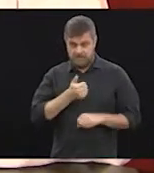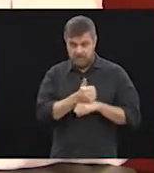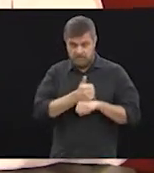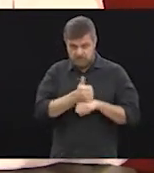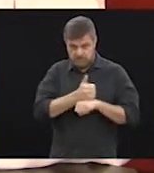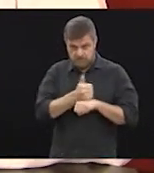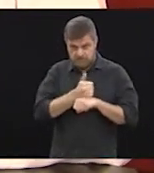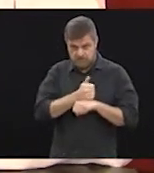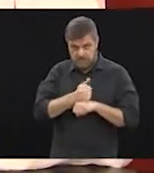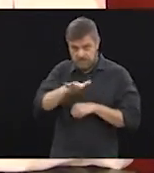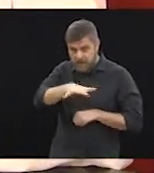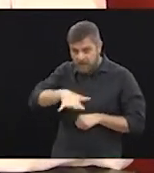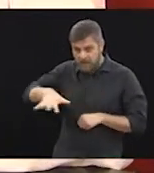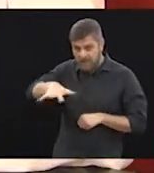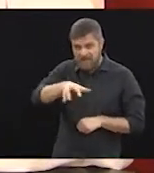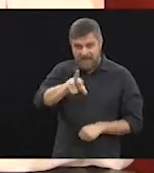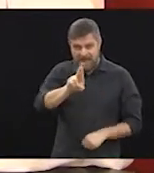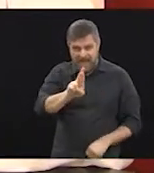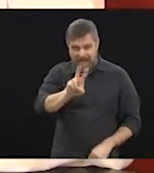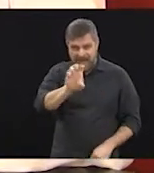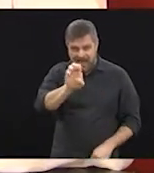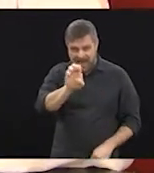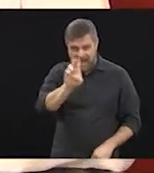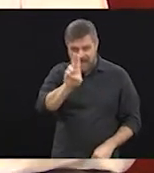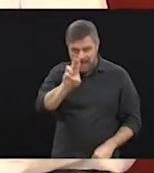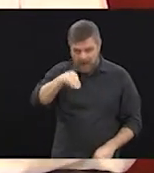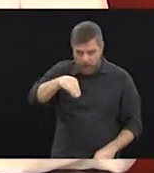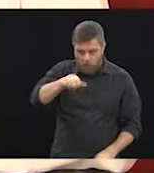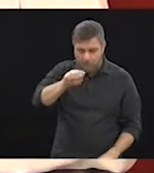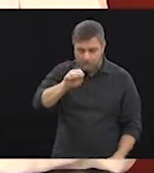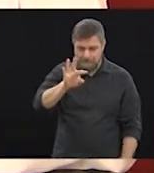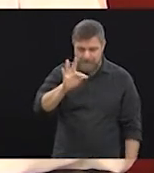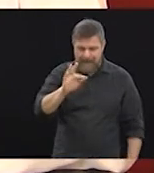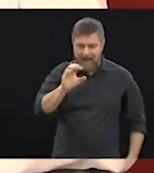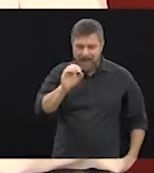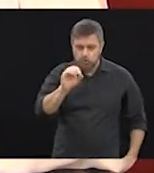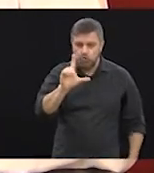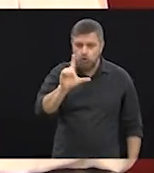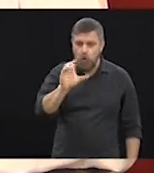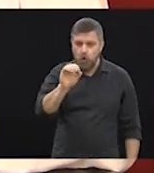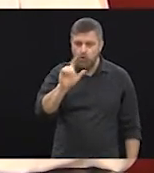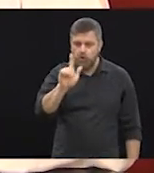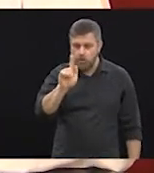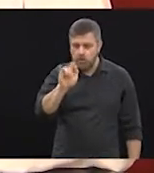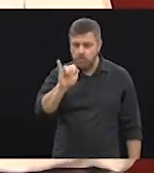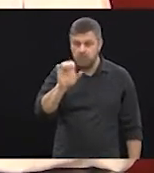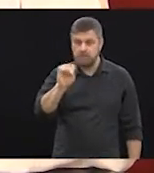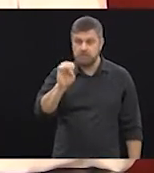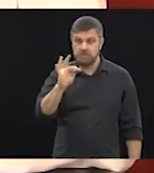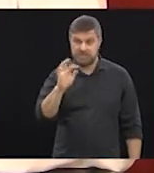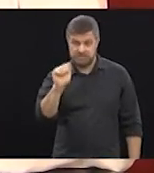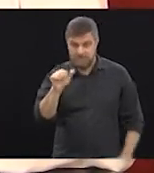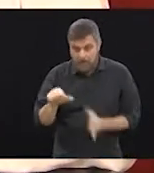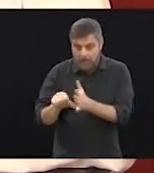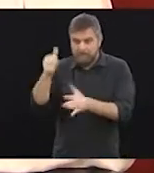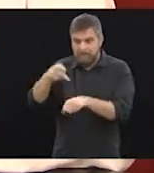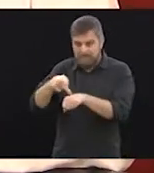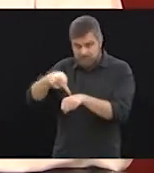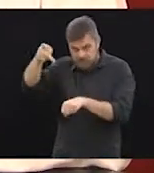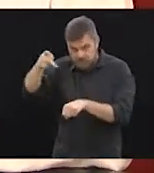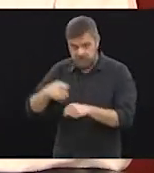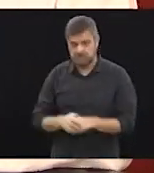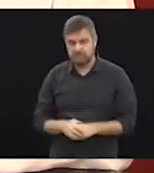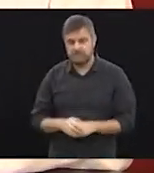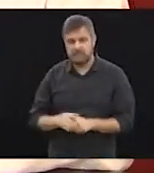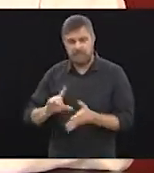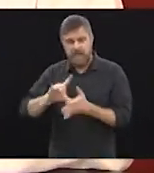era clínico e reumatologista. Eu não fiz ortopedia logo na primeira especialidade, eu fiz reumatologia.